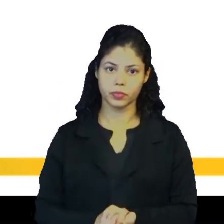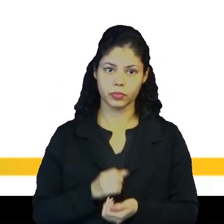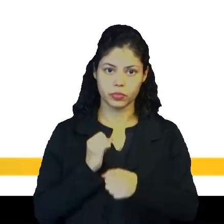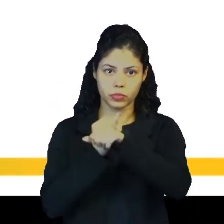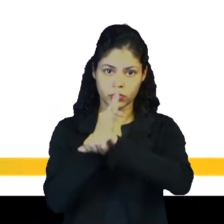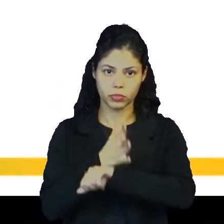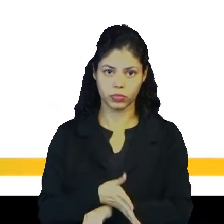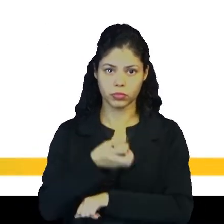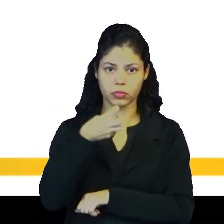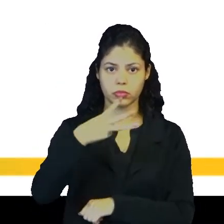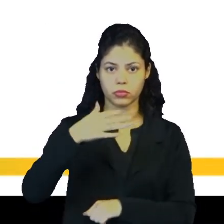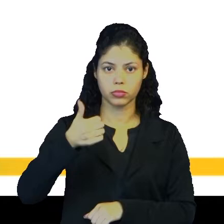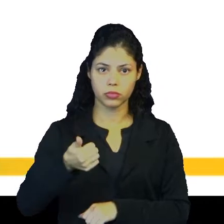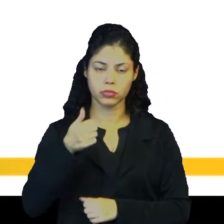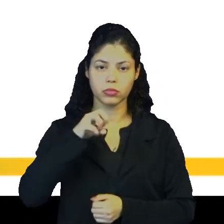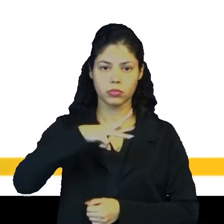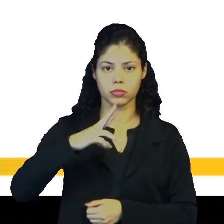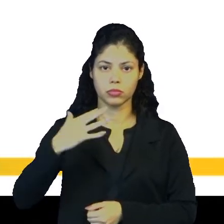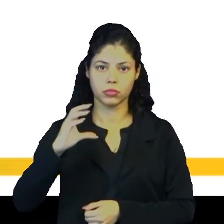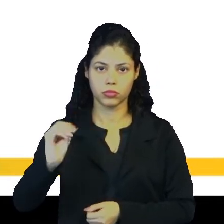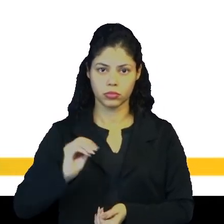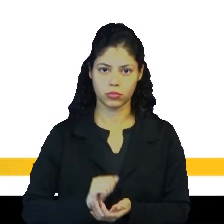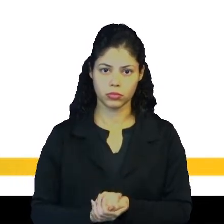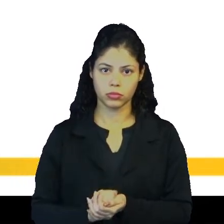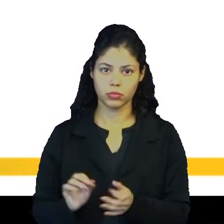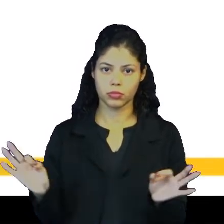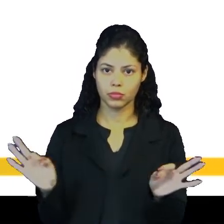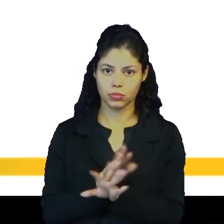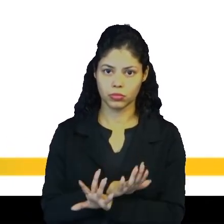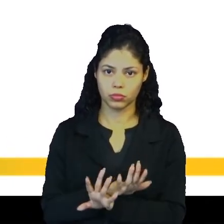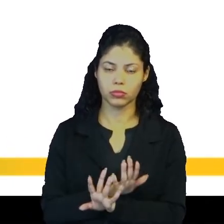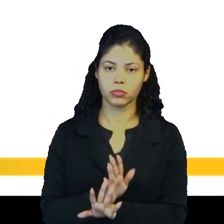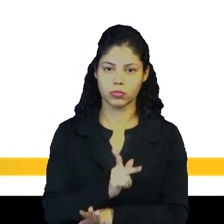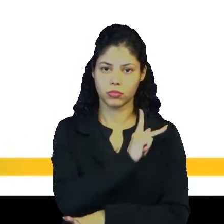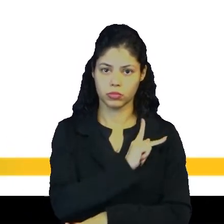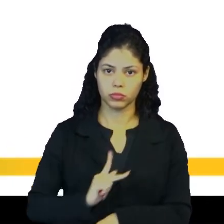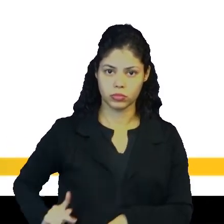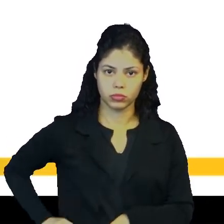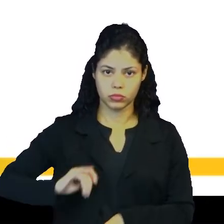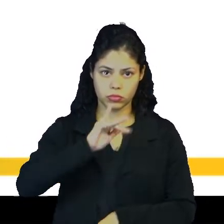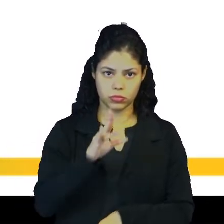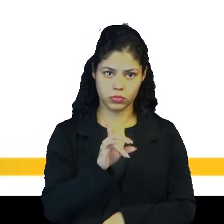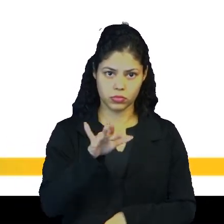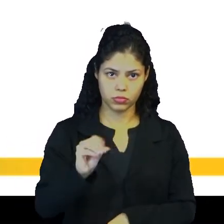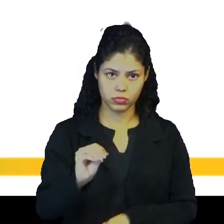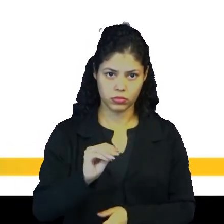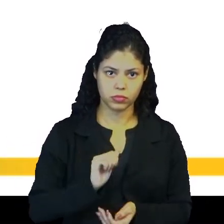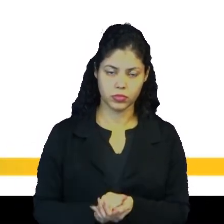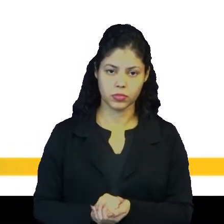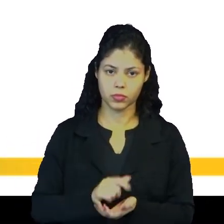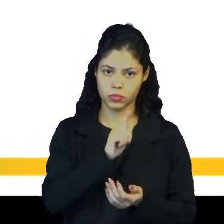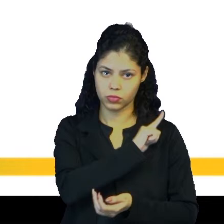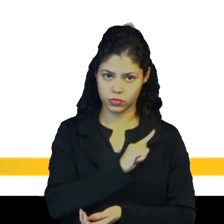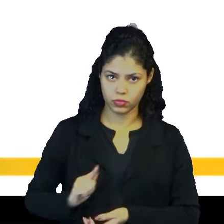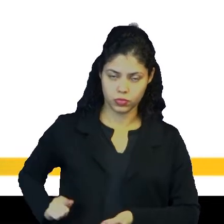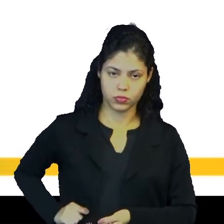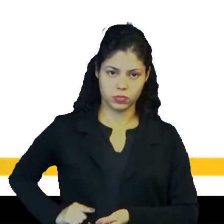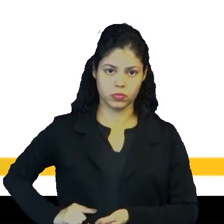aí de 31 de março, um golpe militar derruba, né, o presidente João Goulart, né, conhecido como Jango, né. O governo